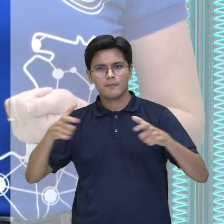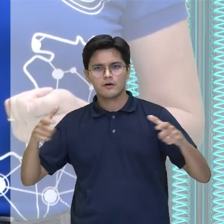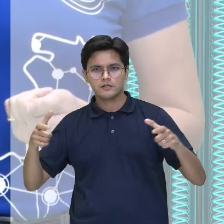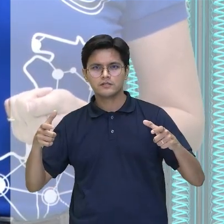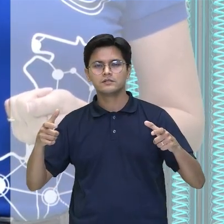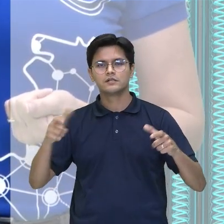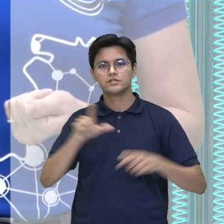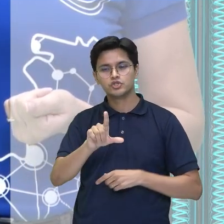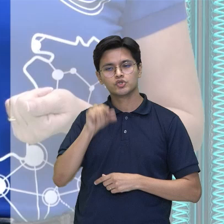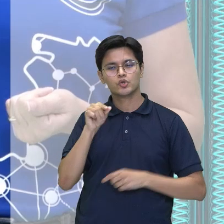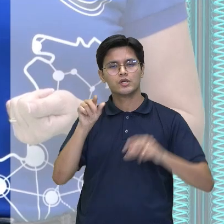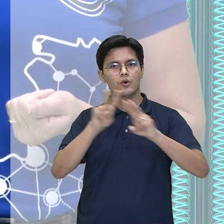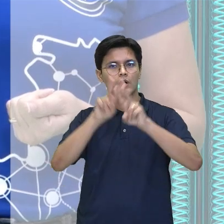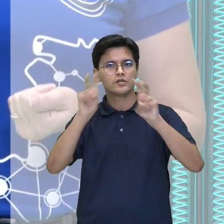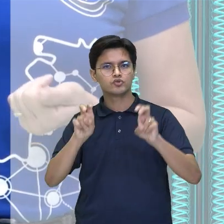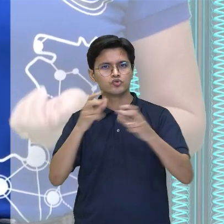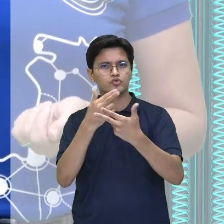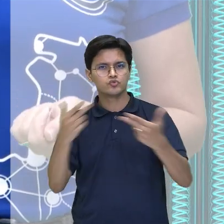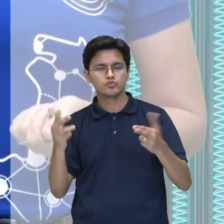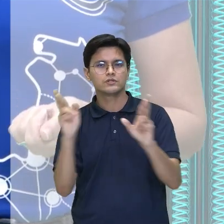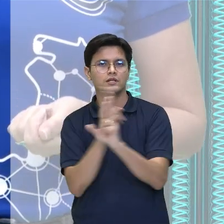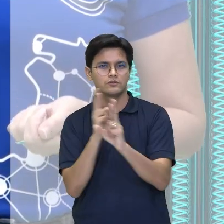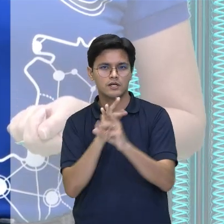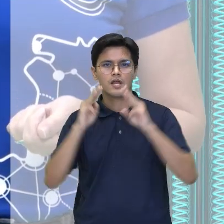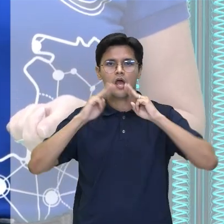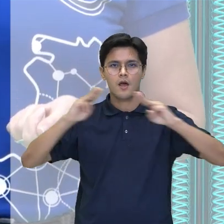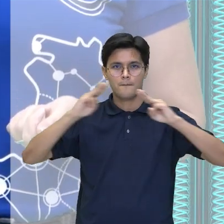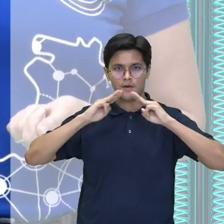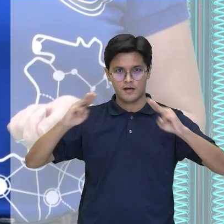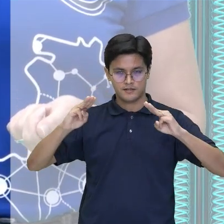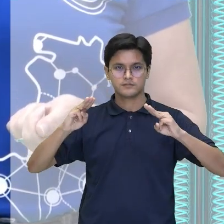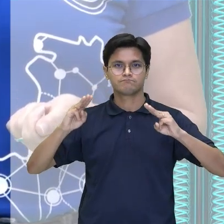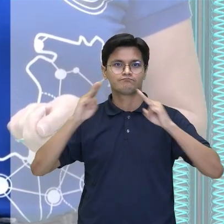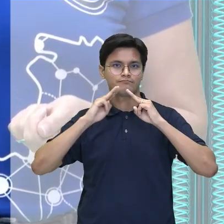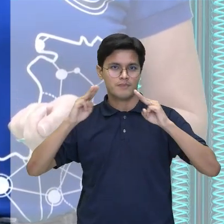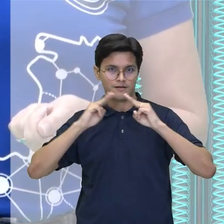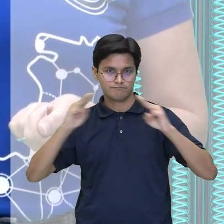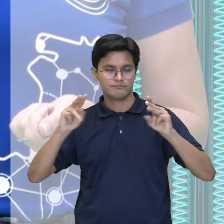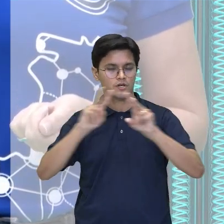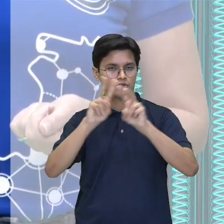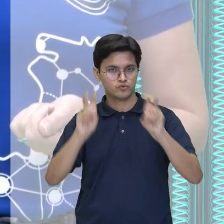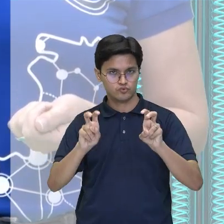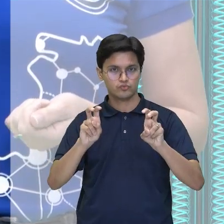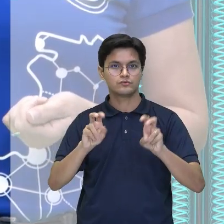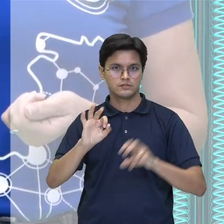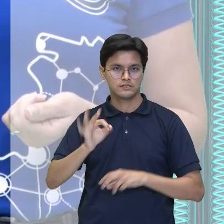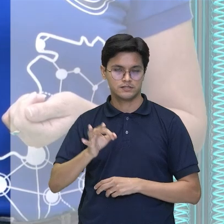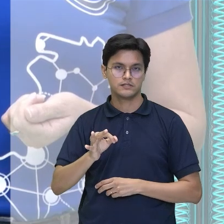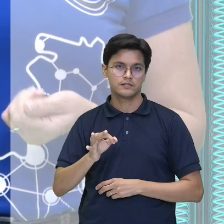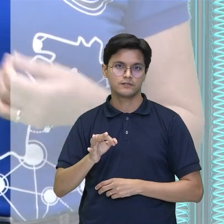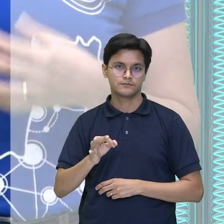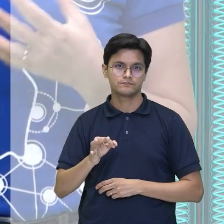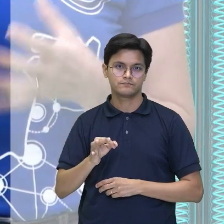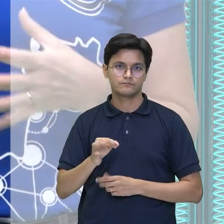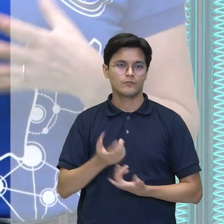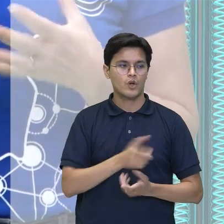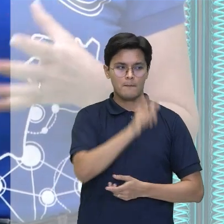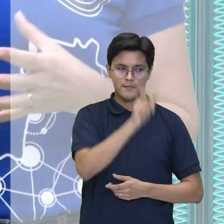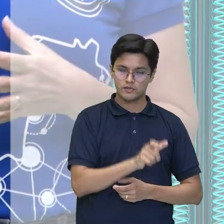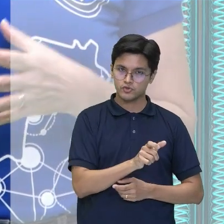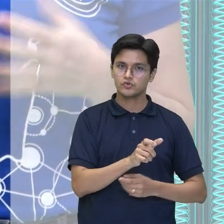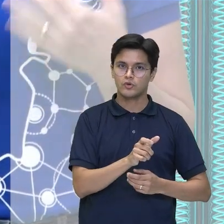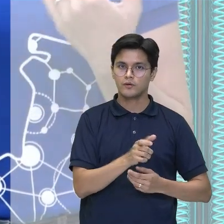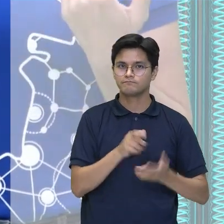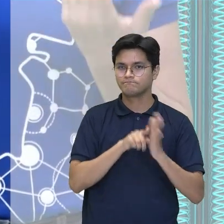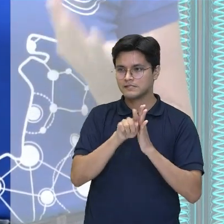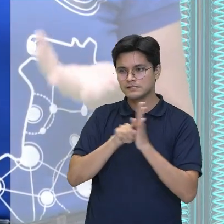assuntos relacionados a marketing, né? Marketing topics. Então, é o que eles pediram para que o canal que eles